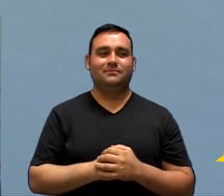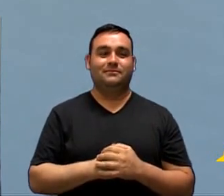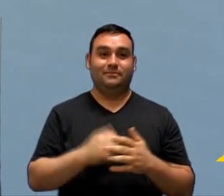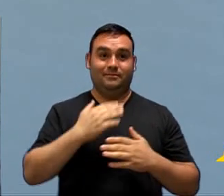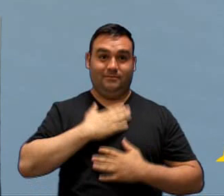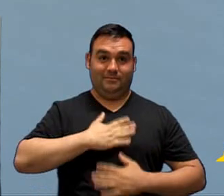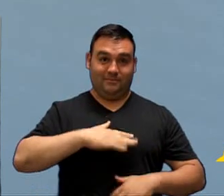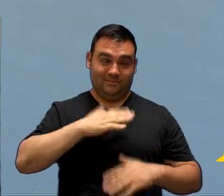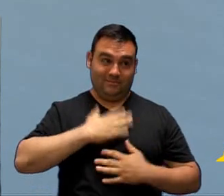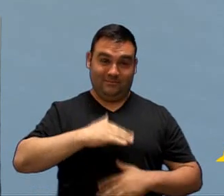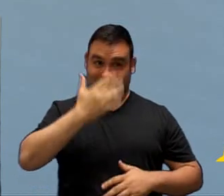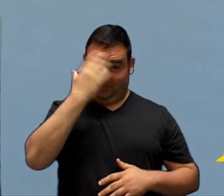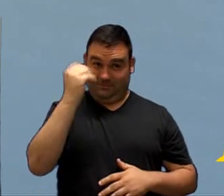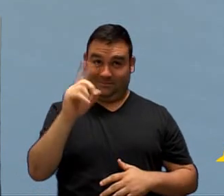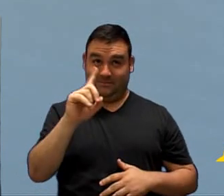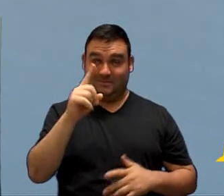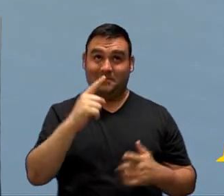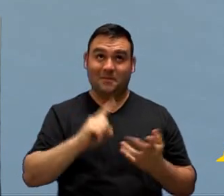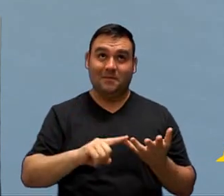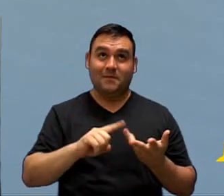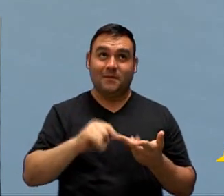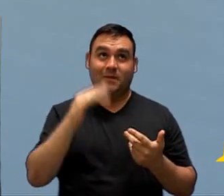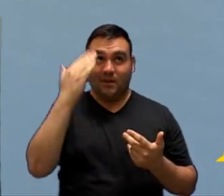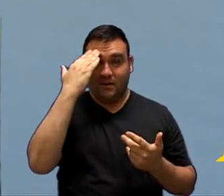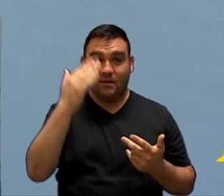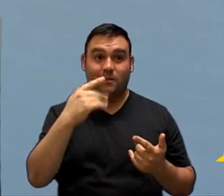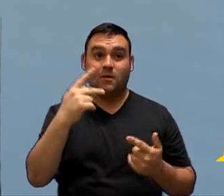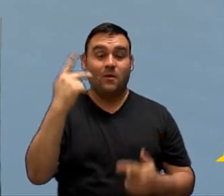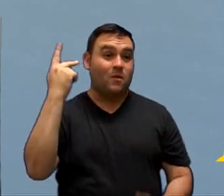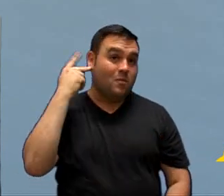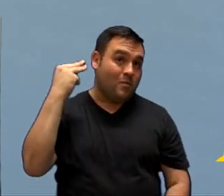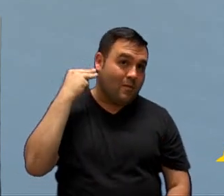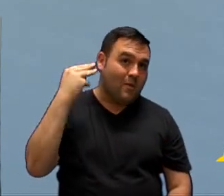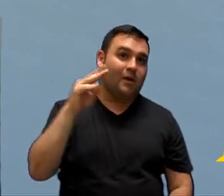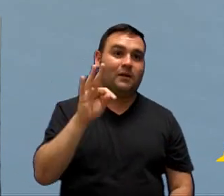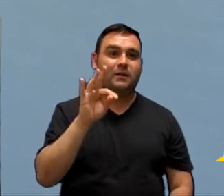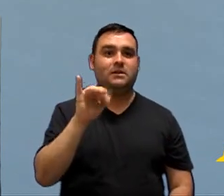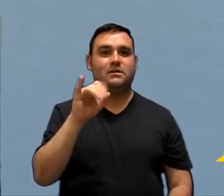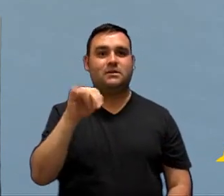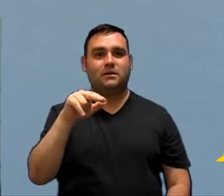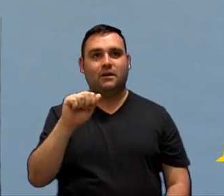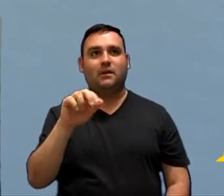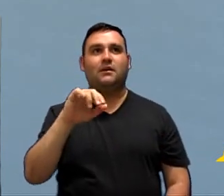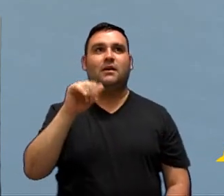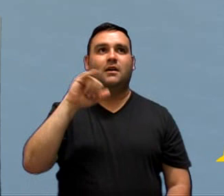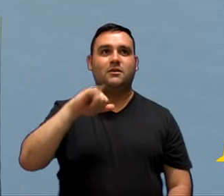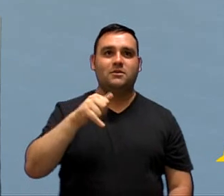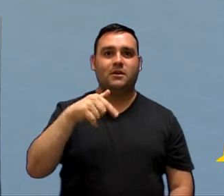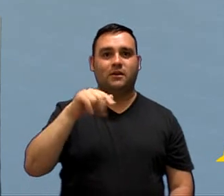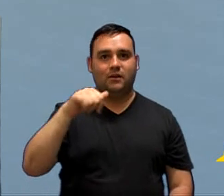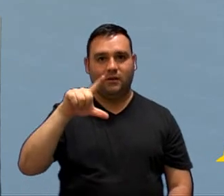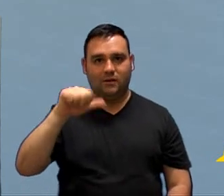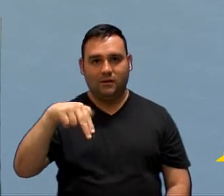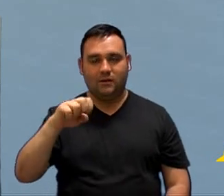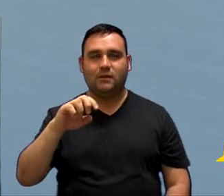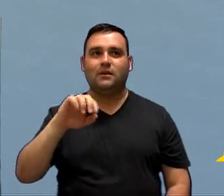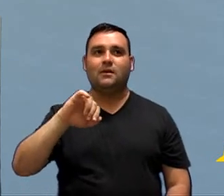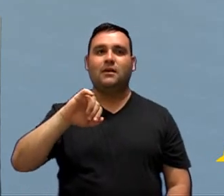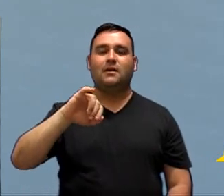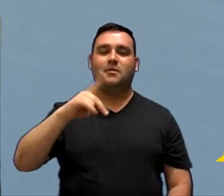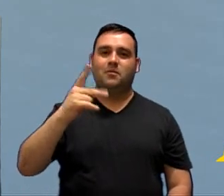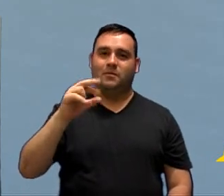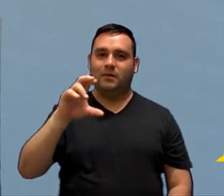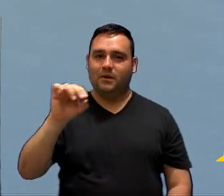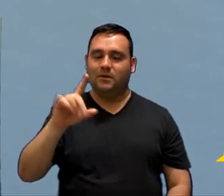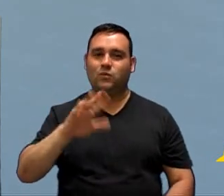Calma, porque eu não posso esquecer de agradecer ninguém. Vou agradecer ao Paulo, a Tiziana, a Jaqueline, ao Pedro, por terem acolhido